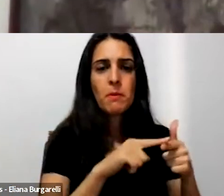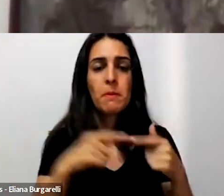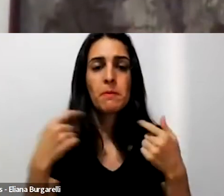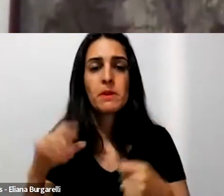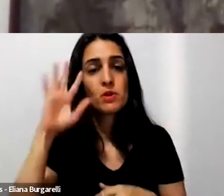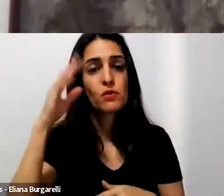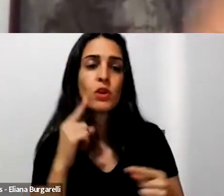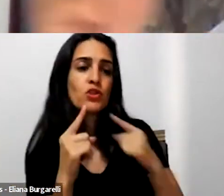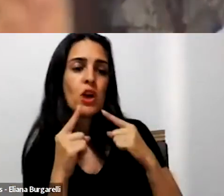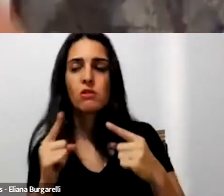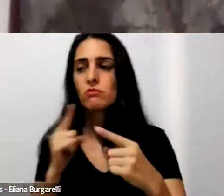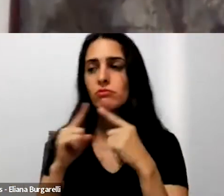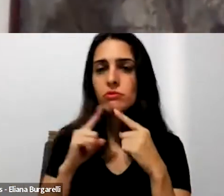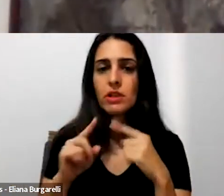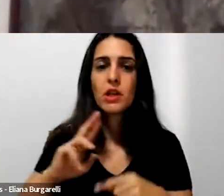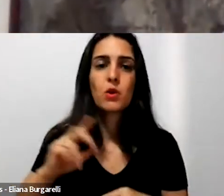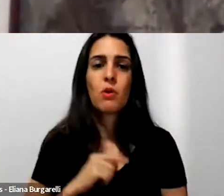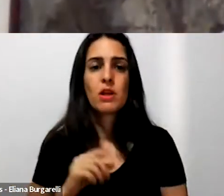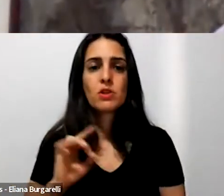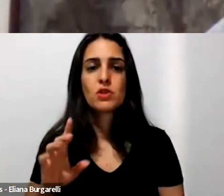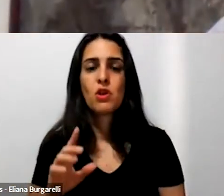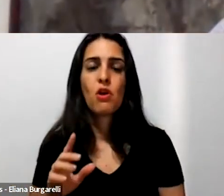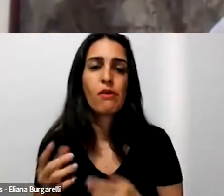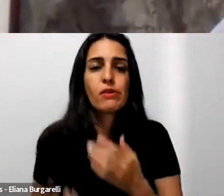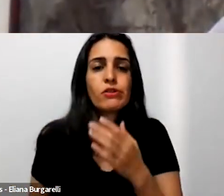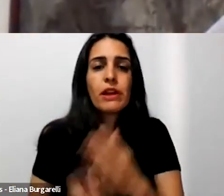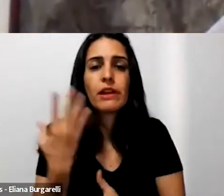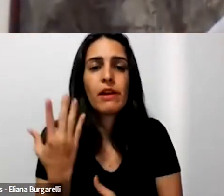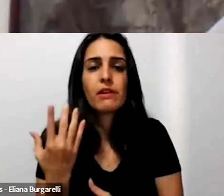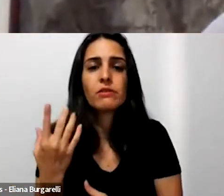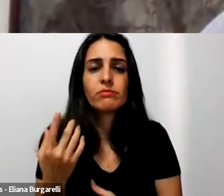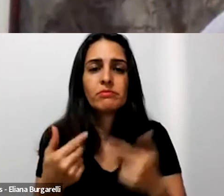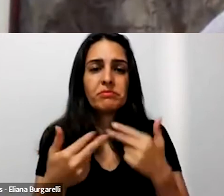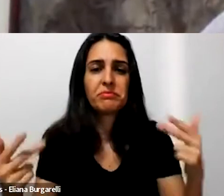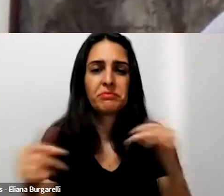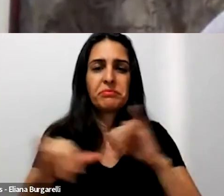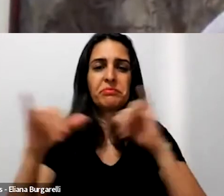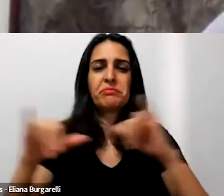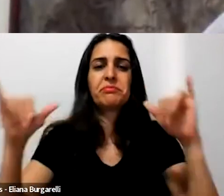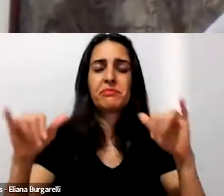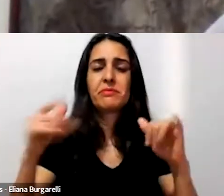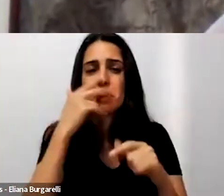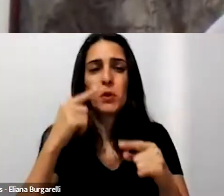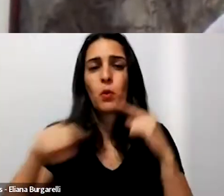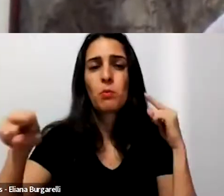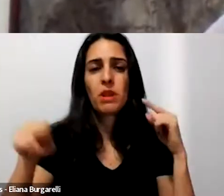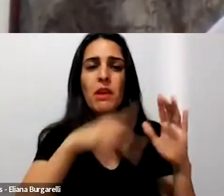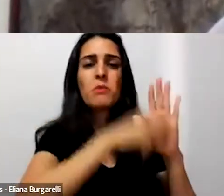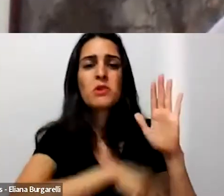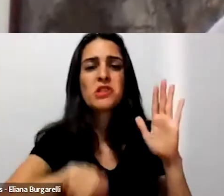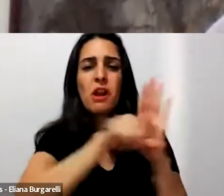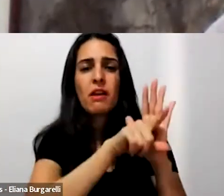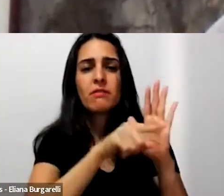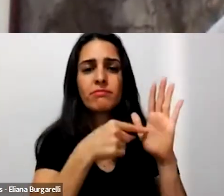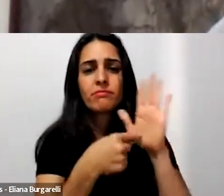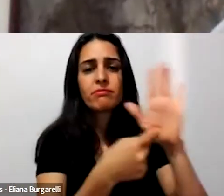diálogo democrático, e não pelas polarizações que foram criadas hoje, que estão retratadas, por exemplo, nesses projetos de lei que estão apresentados, que a gente chama